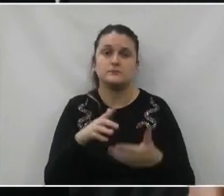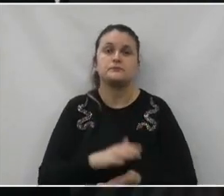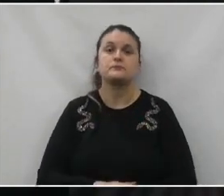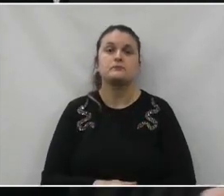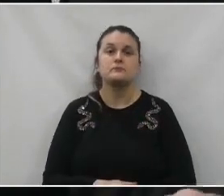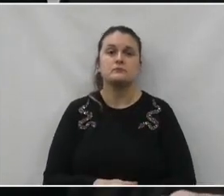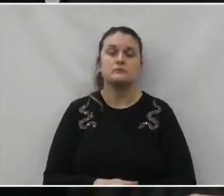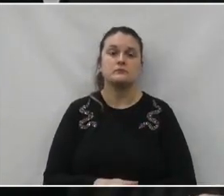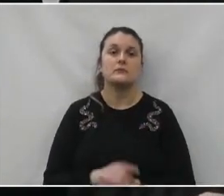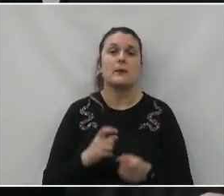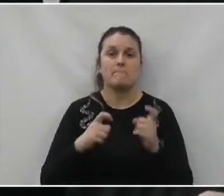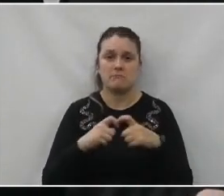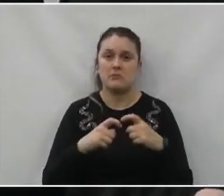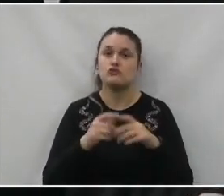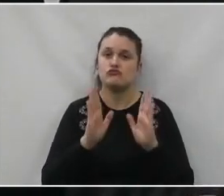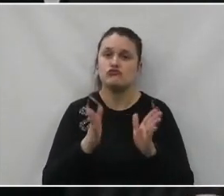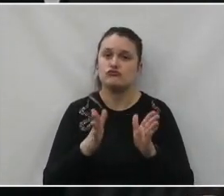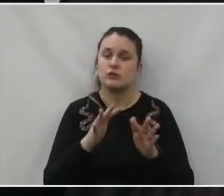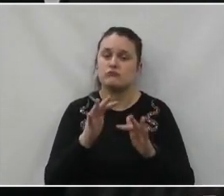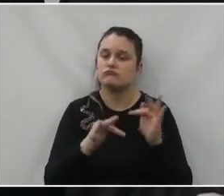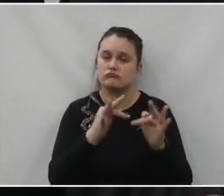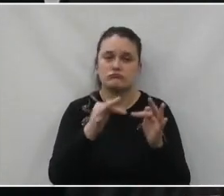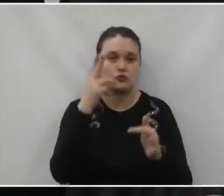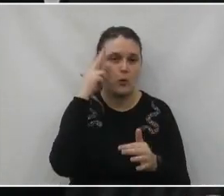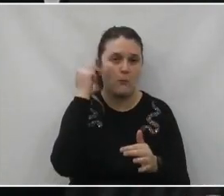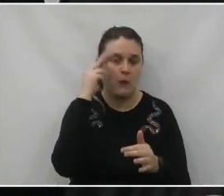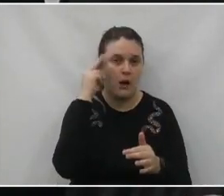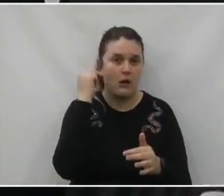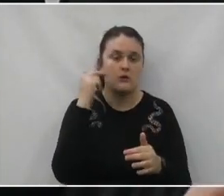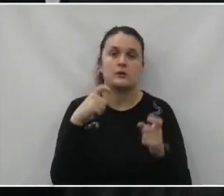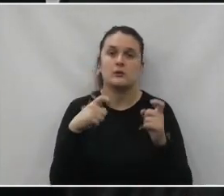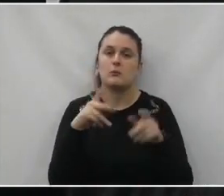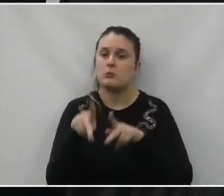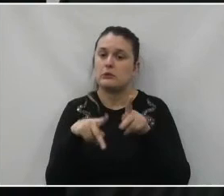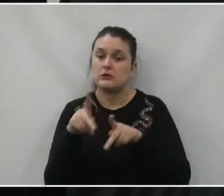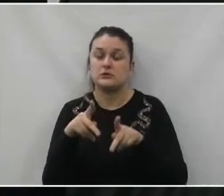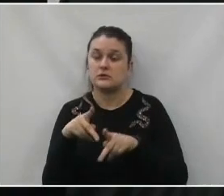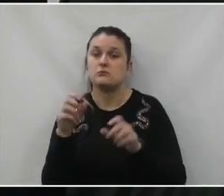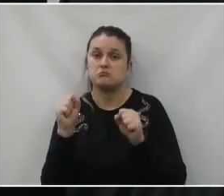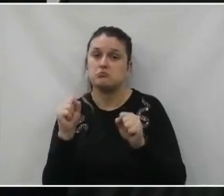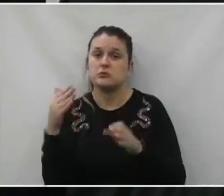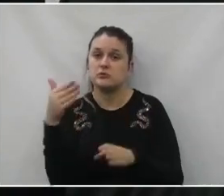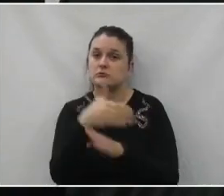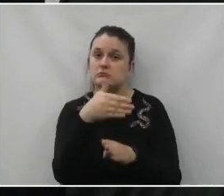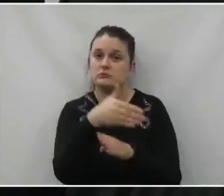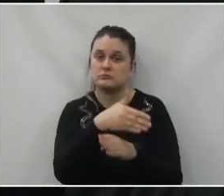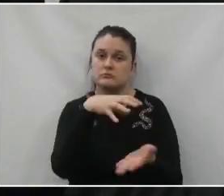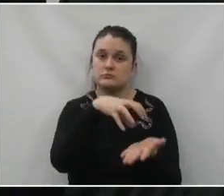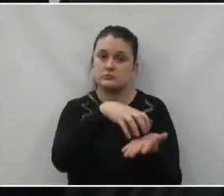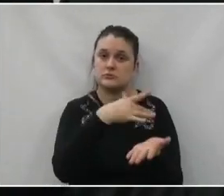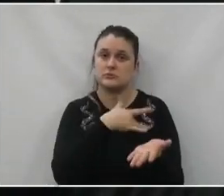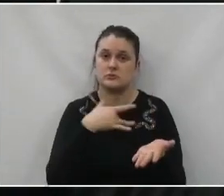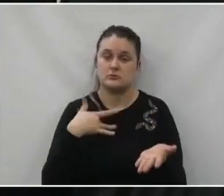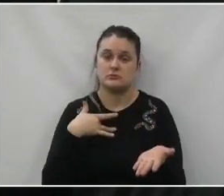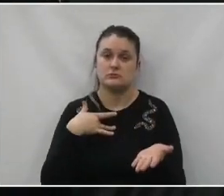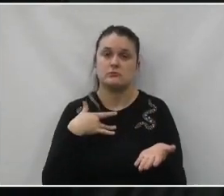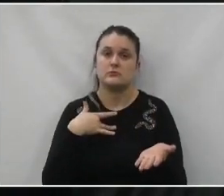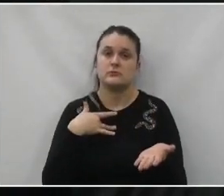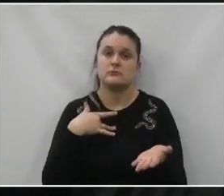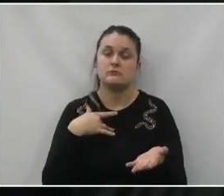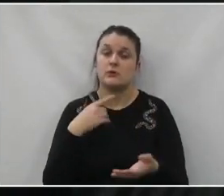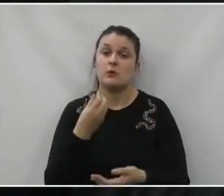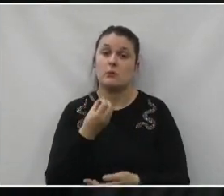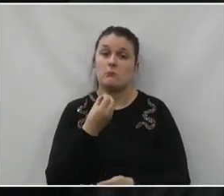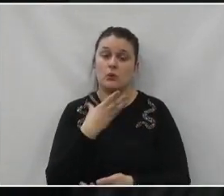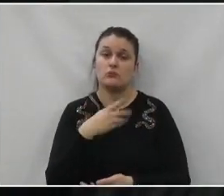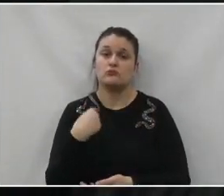E os médicos já estão atendendo, né? A população já está sendo aí atendida, e isto é muito